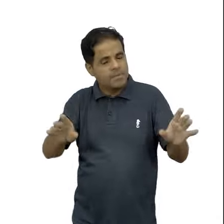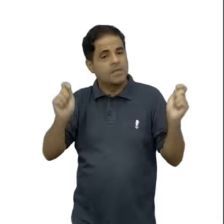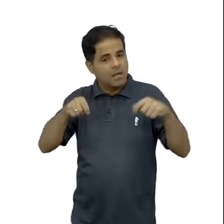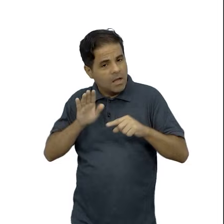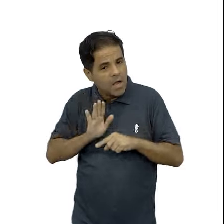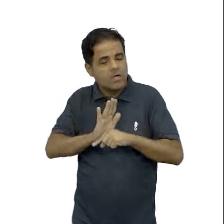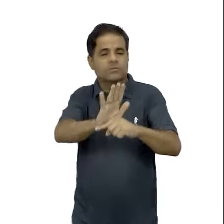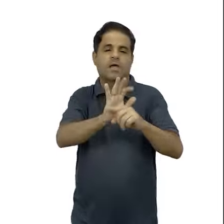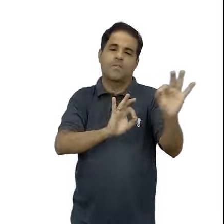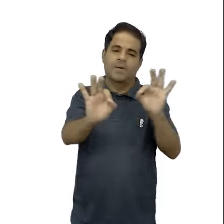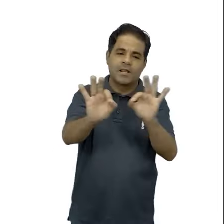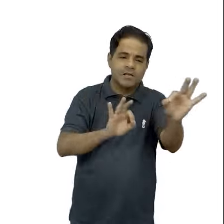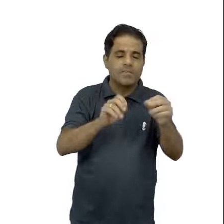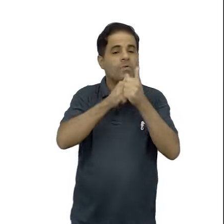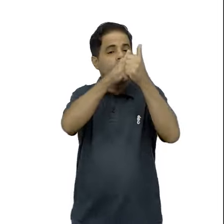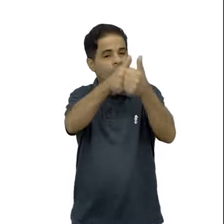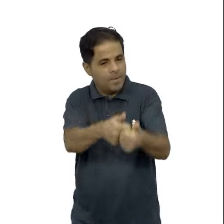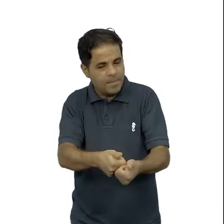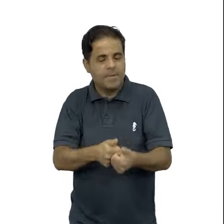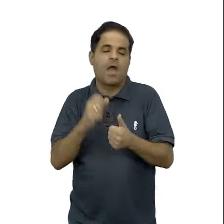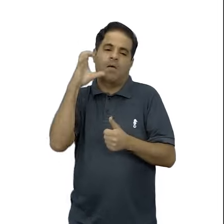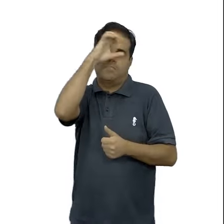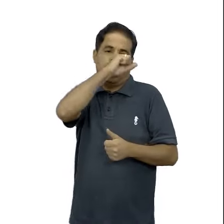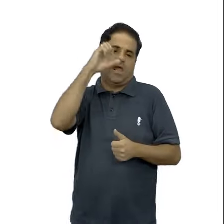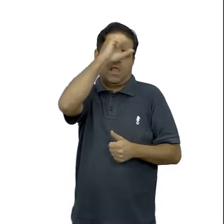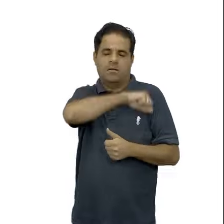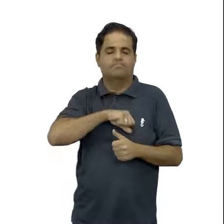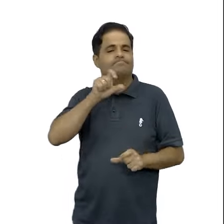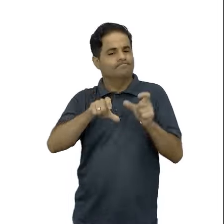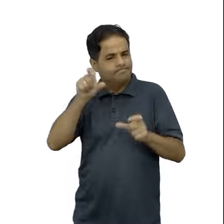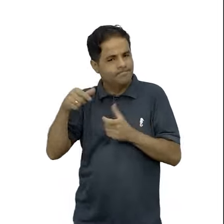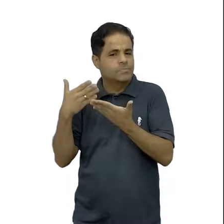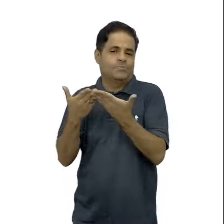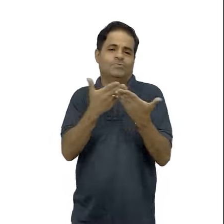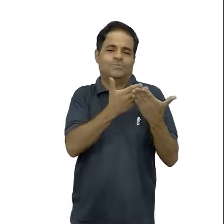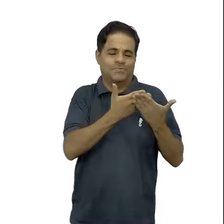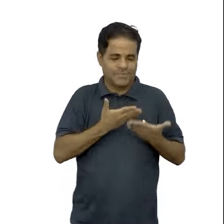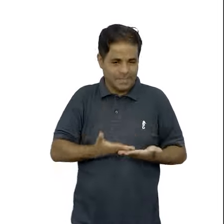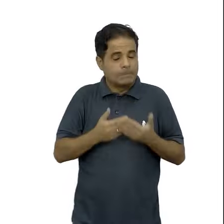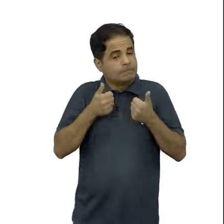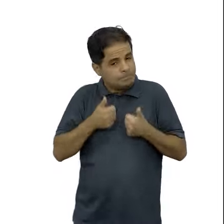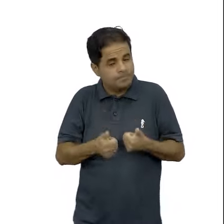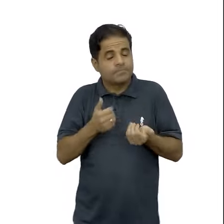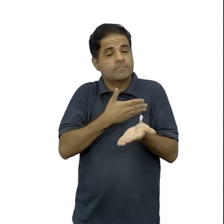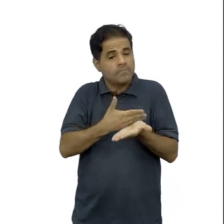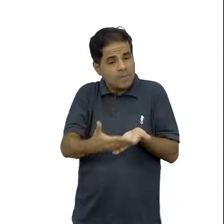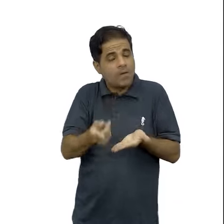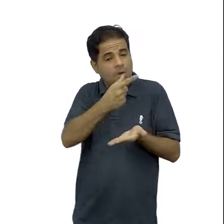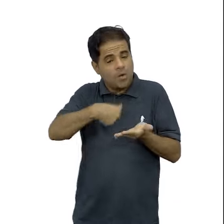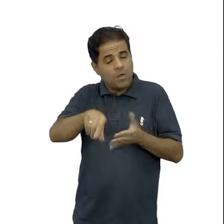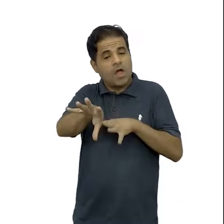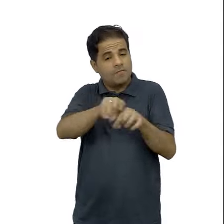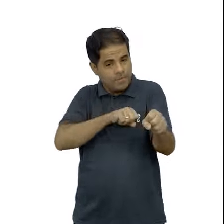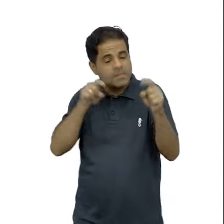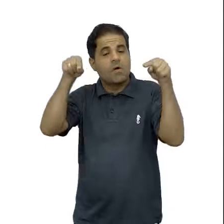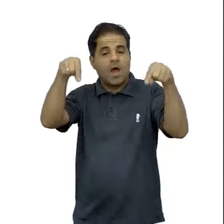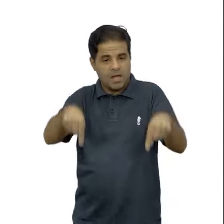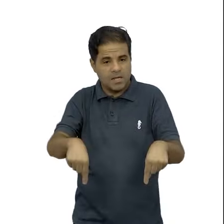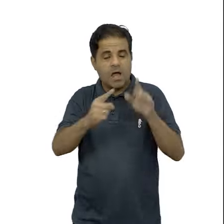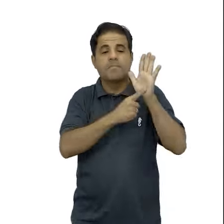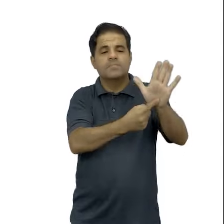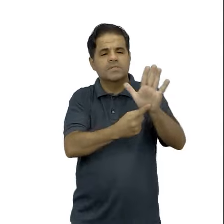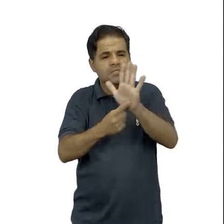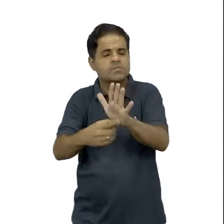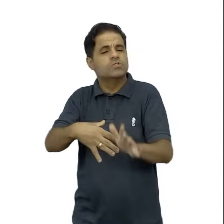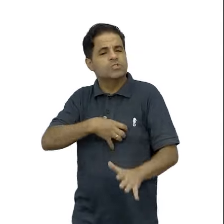no planejamento e no acompanhamento das aprendizagens dos estudantes. Iniciaremos a nossa formação, né, apresentando